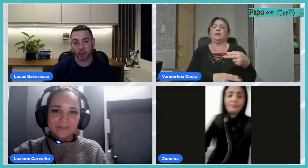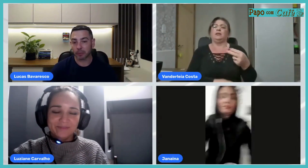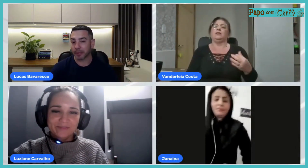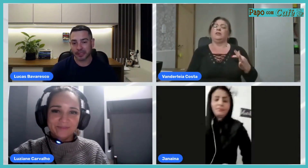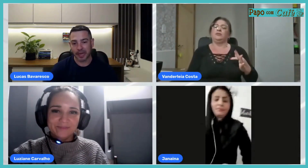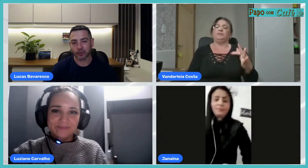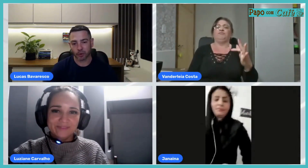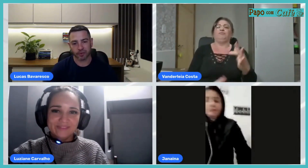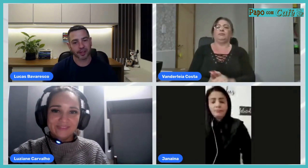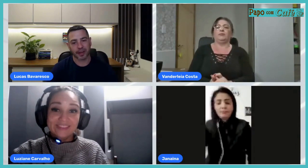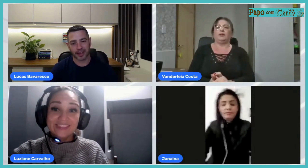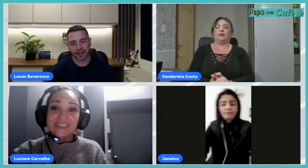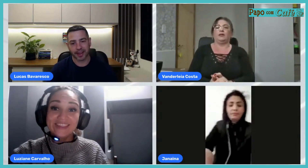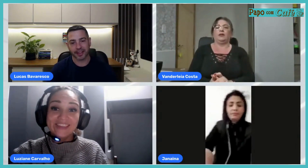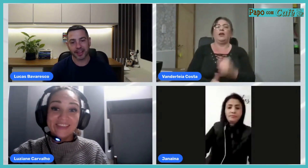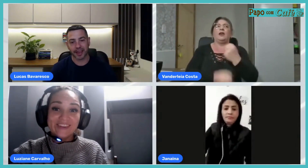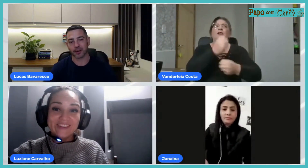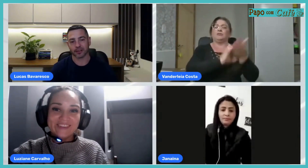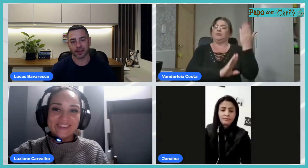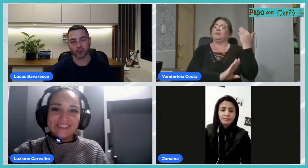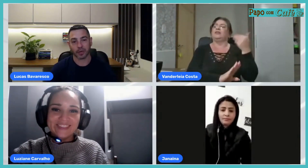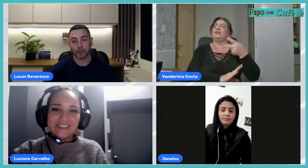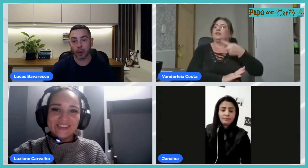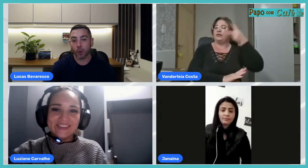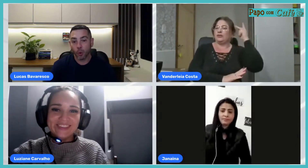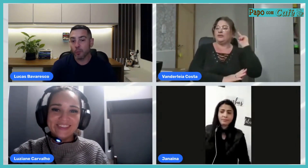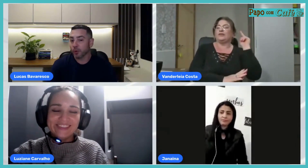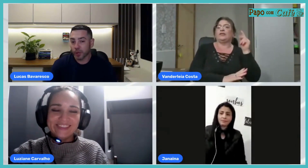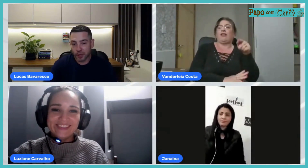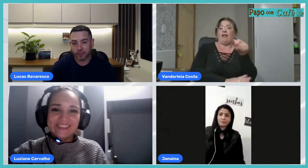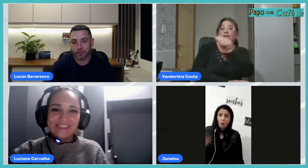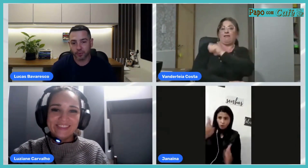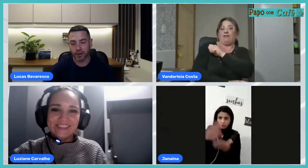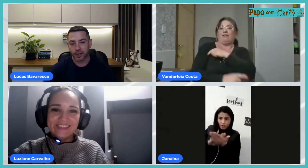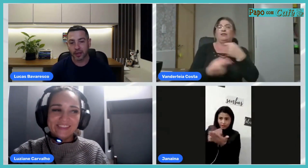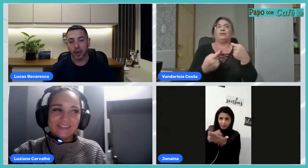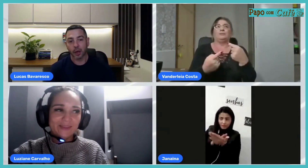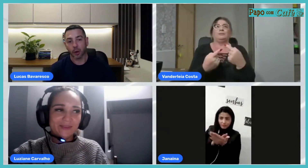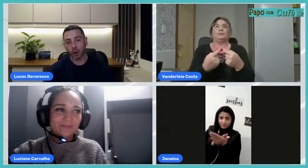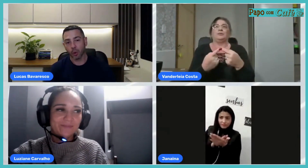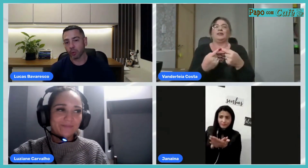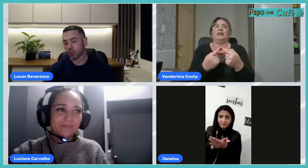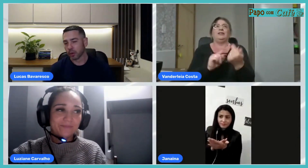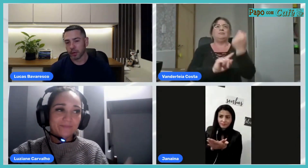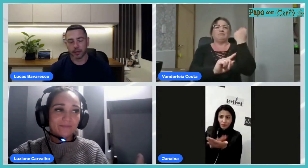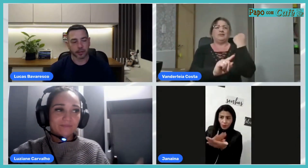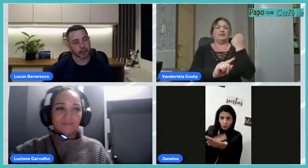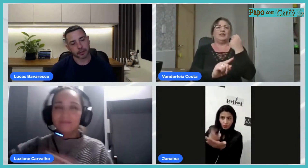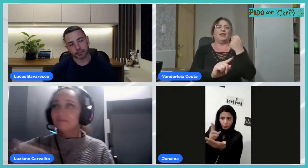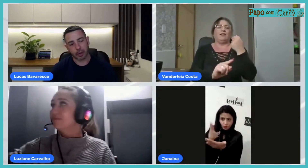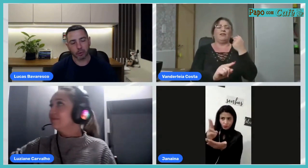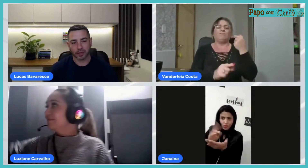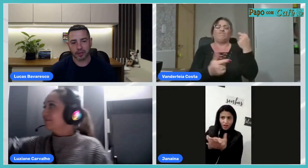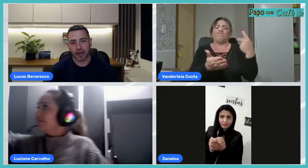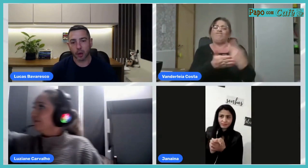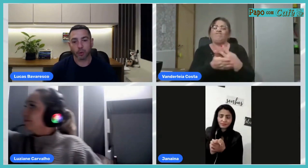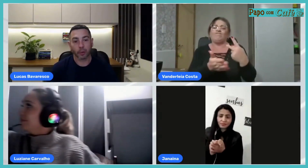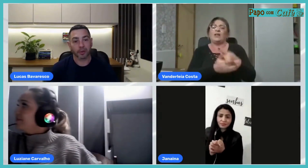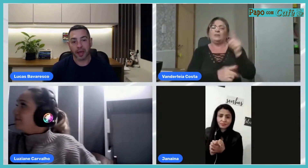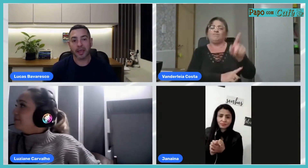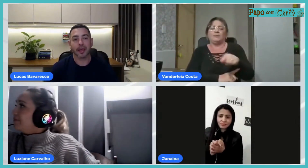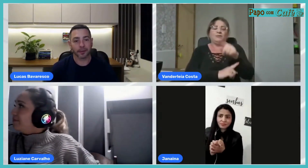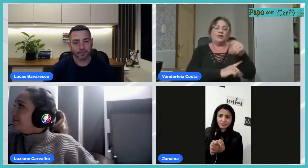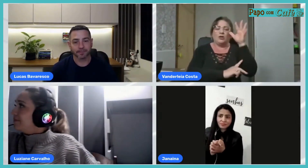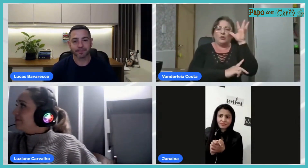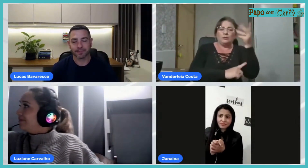ter acontecido ano passado com a Vanderleia, né? Que era a nossa aluna. E por algum motivo, ou acontecia algo